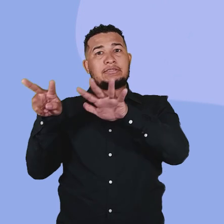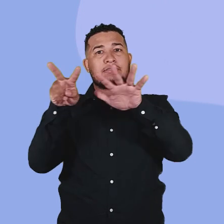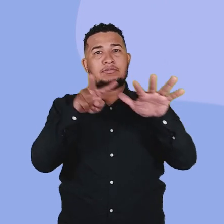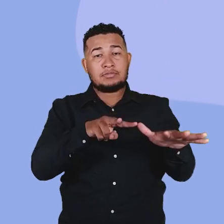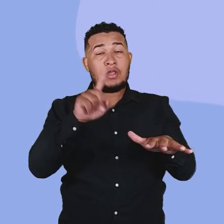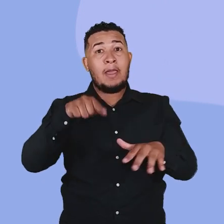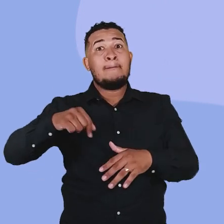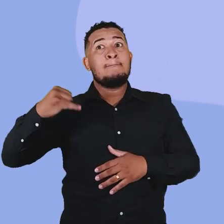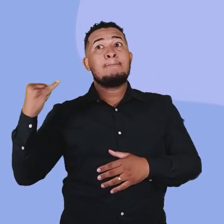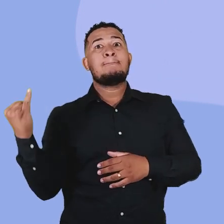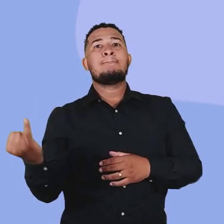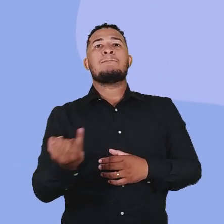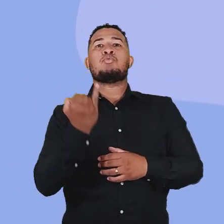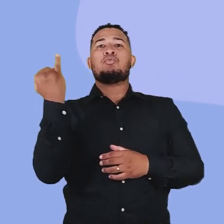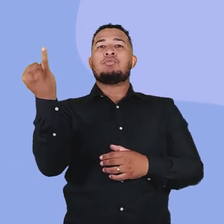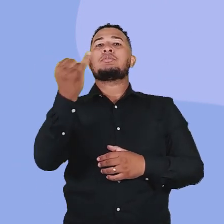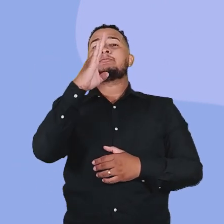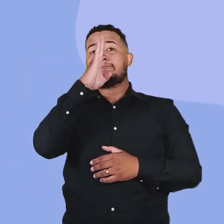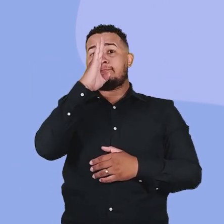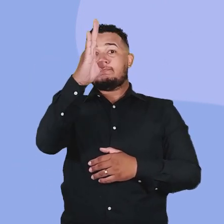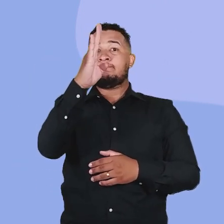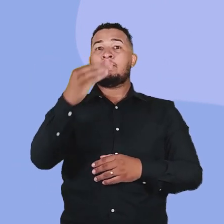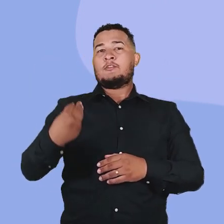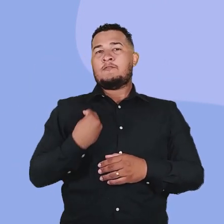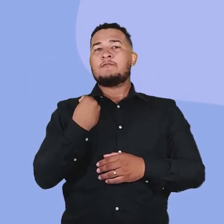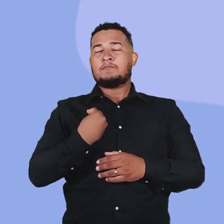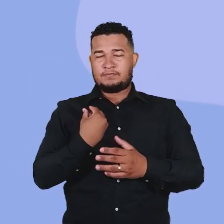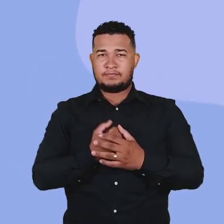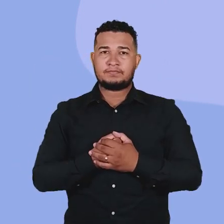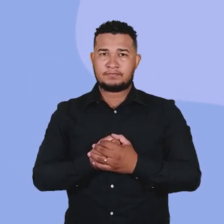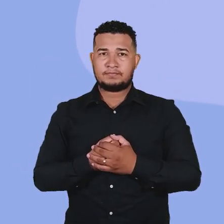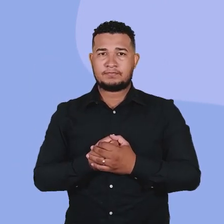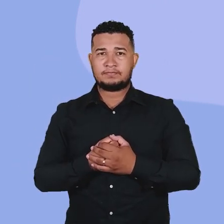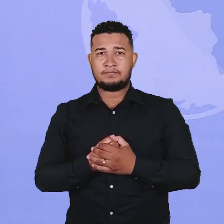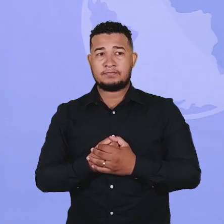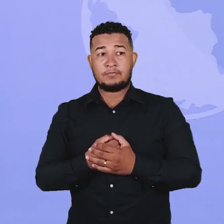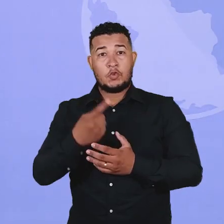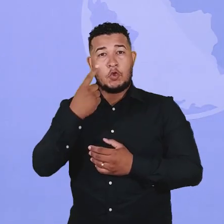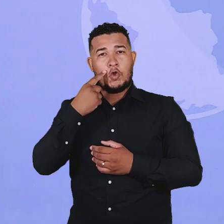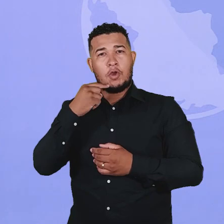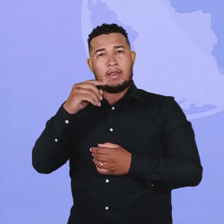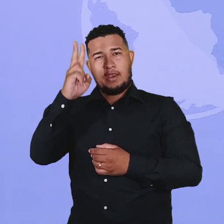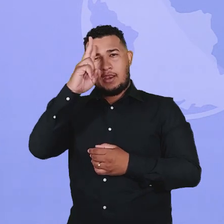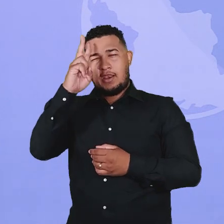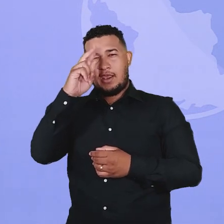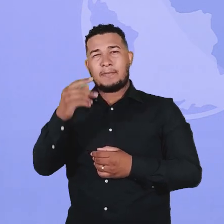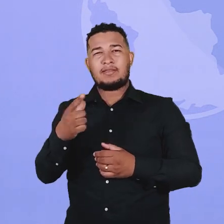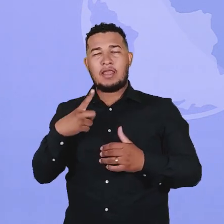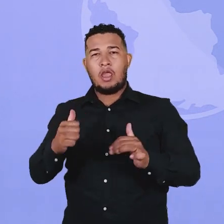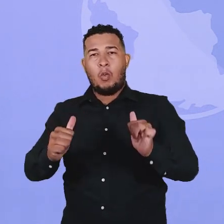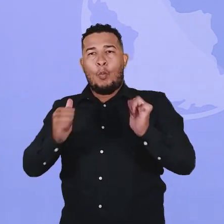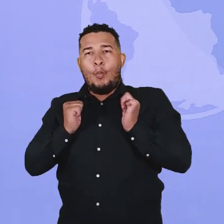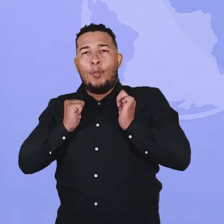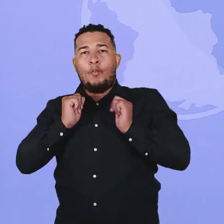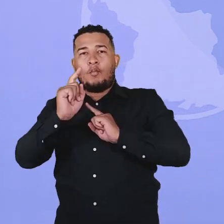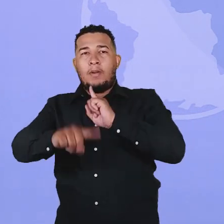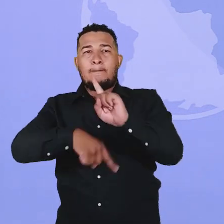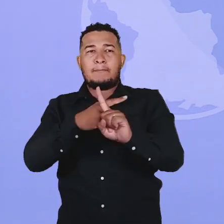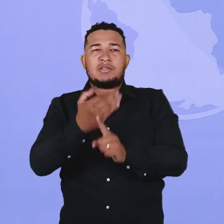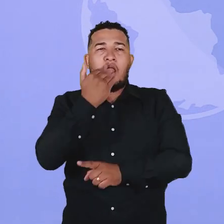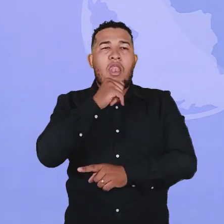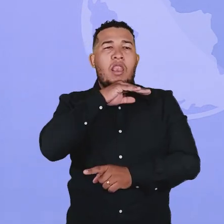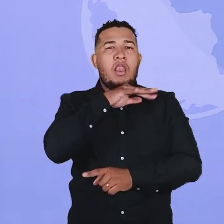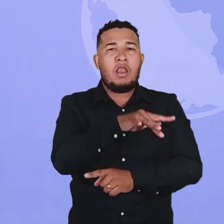físicos semanais são fundamentais para a nossa saúde. Observe que aquele casamento do sedentarismo da